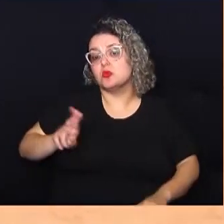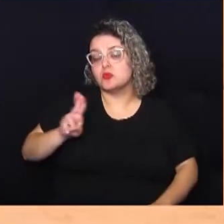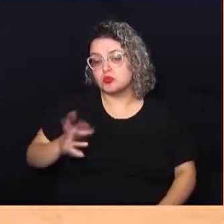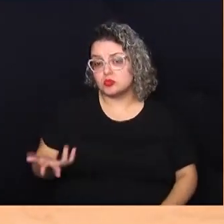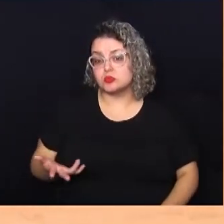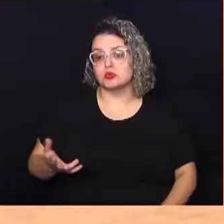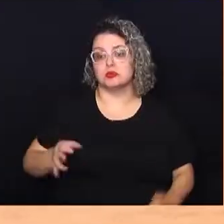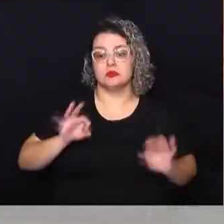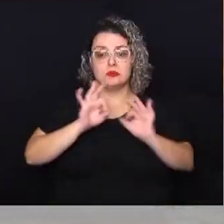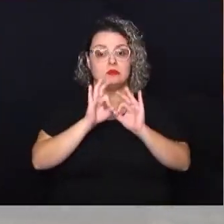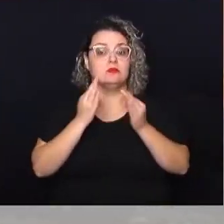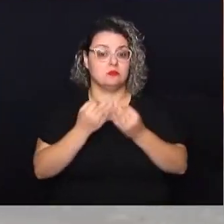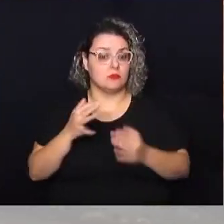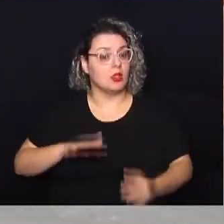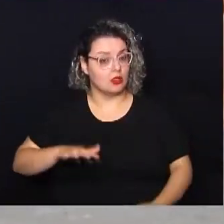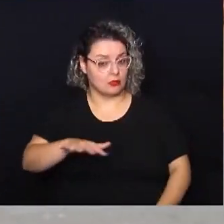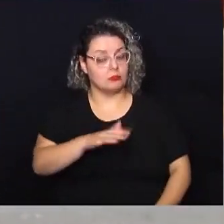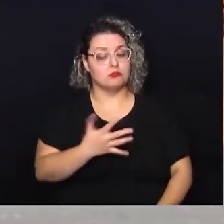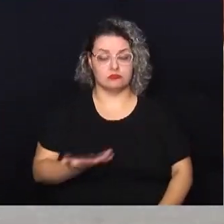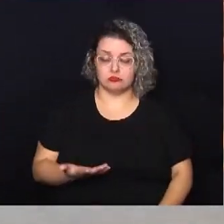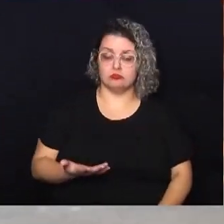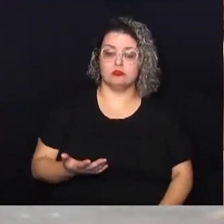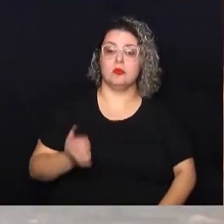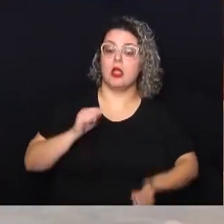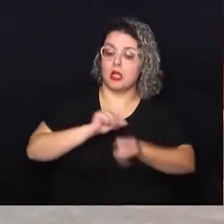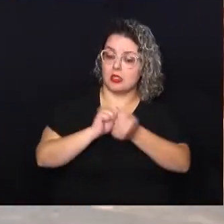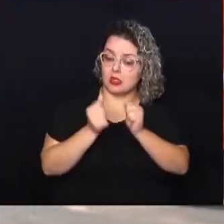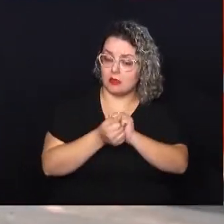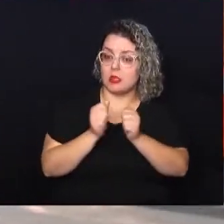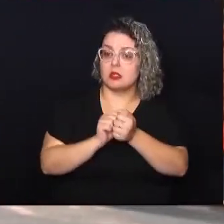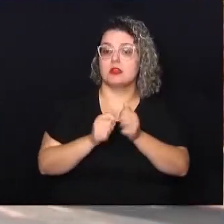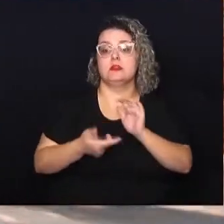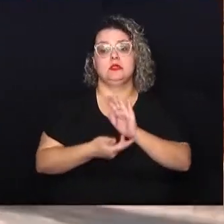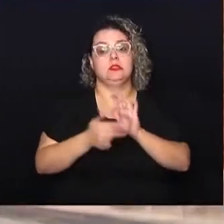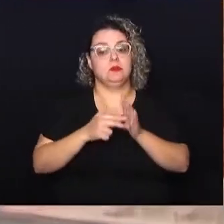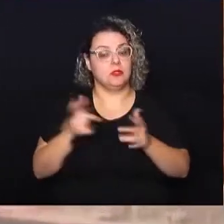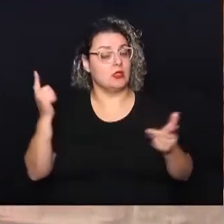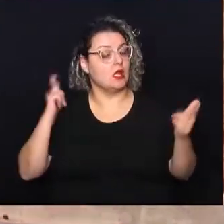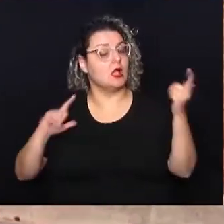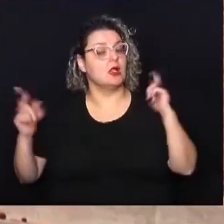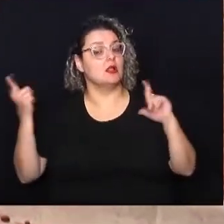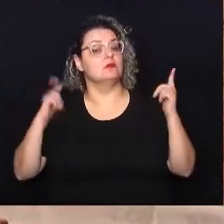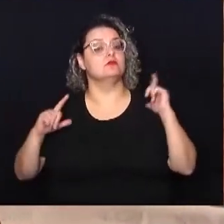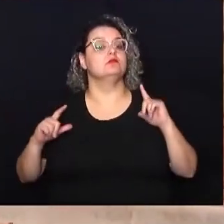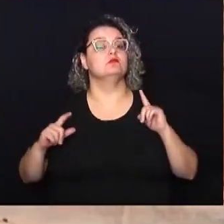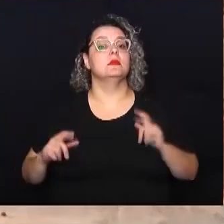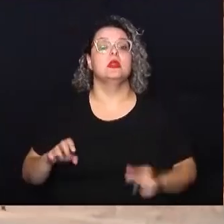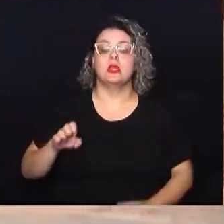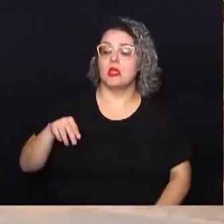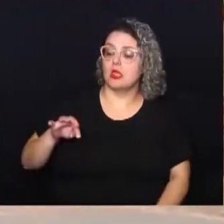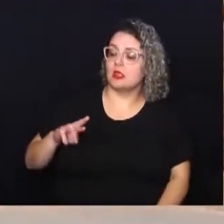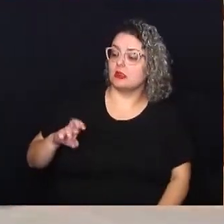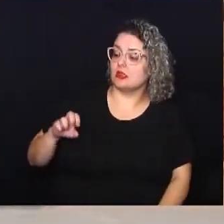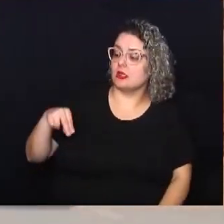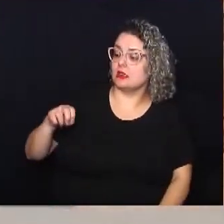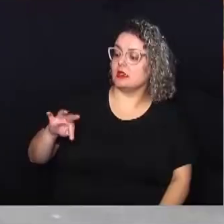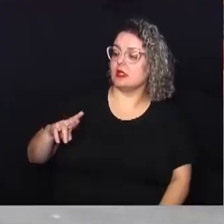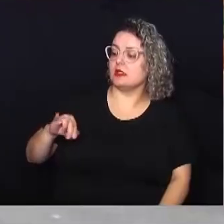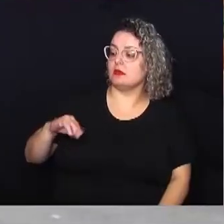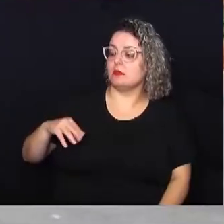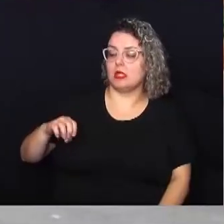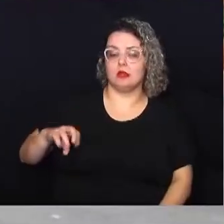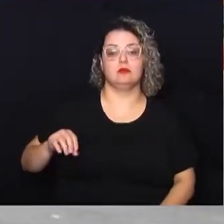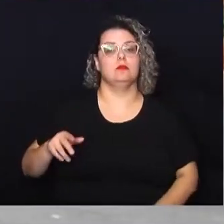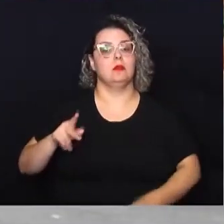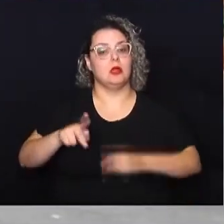pelas famílias da região. A sua revitalização significa lazer e entretenimento para a população do entorno.